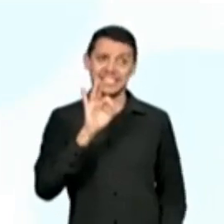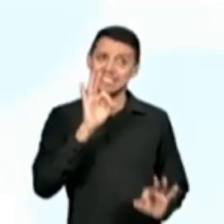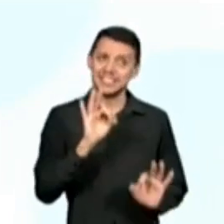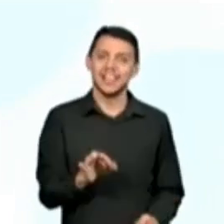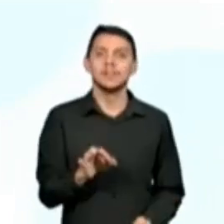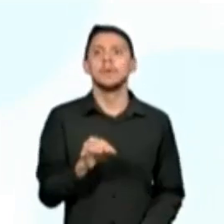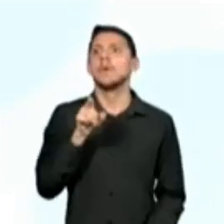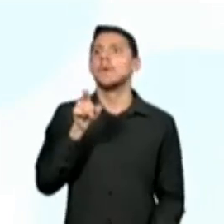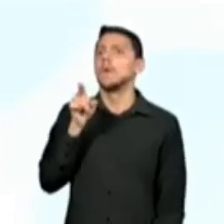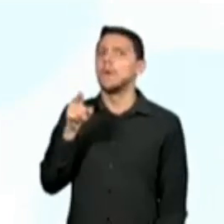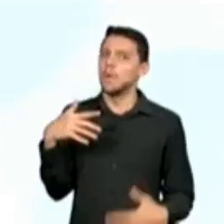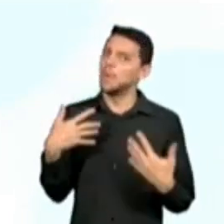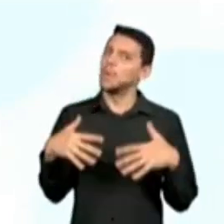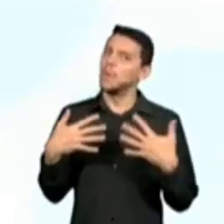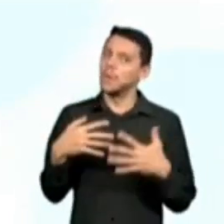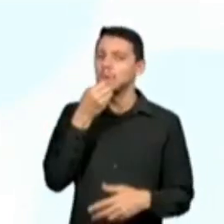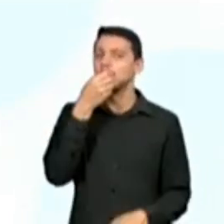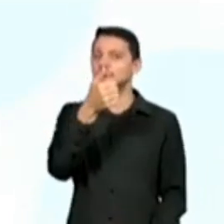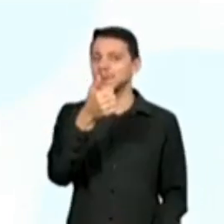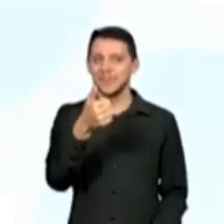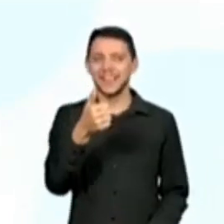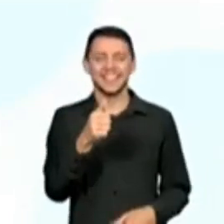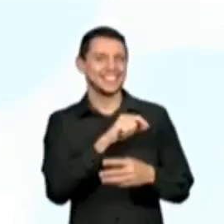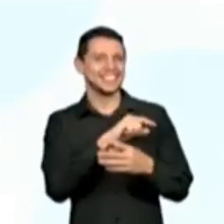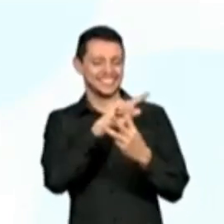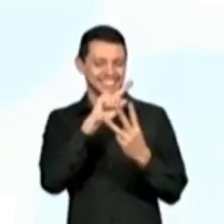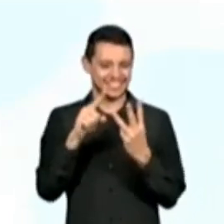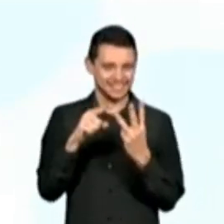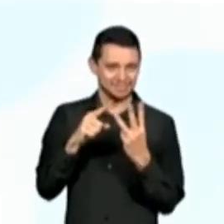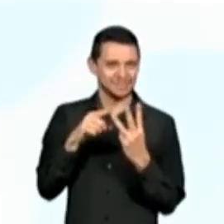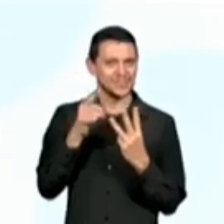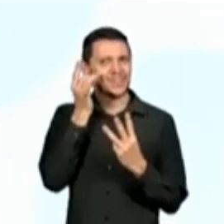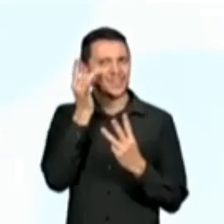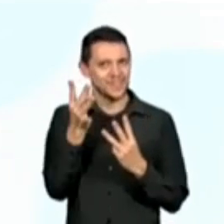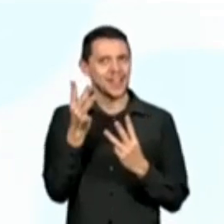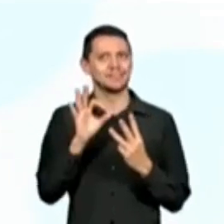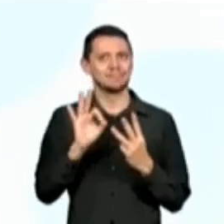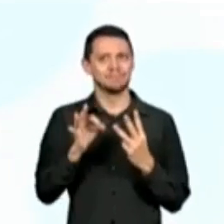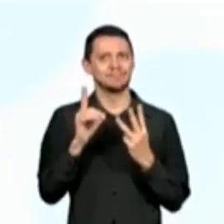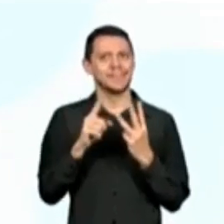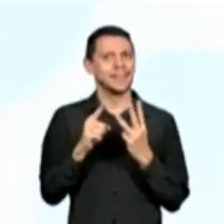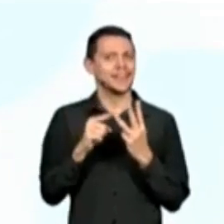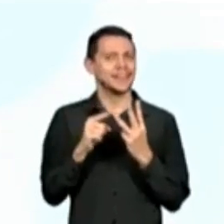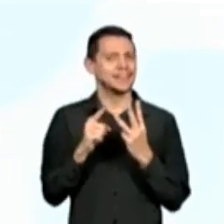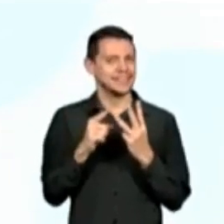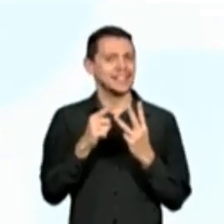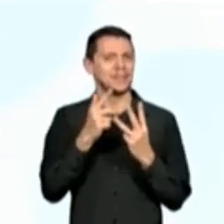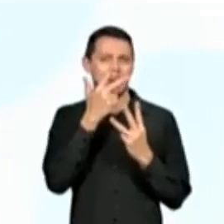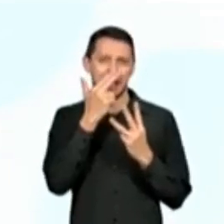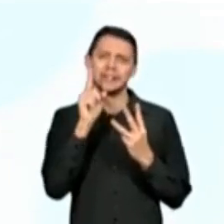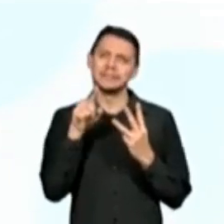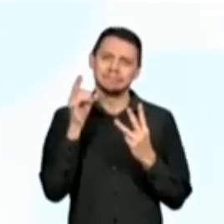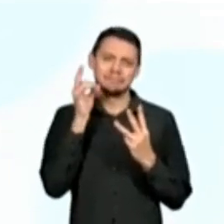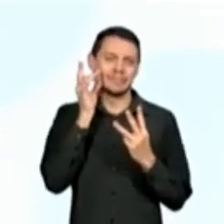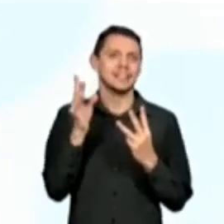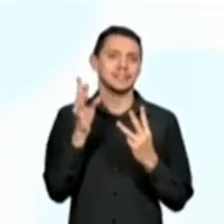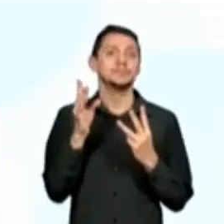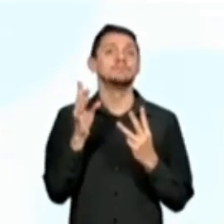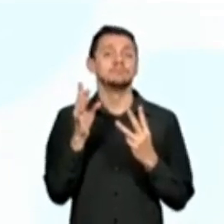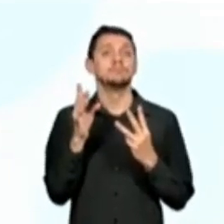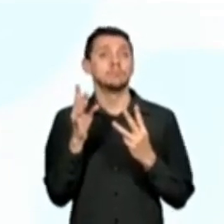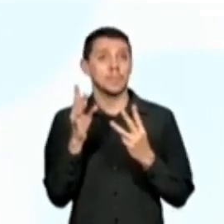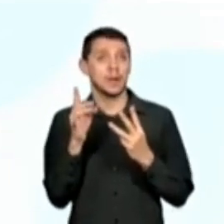Olha, muito bem. E esse segundo, eu acho que está fácil. Ou esse terceiro, desculpa. Esse terceiro, acho que está fácil. É o